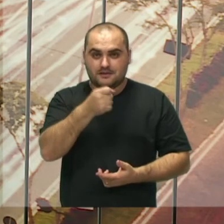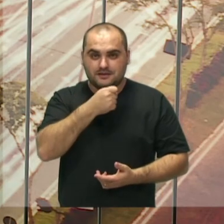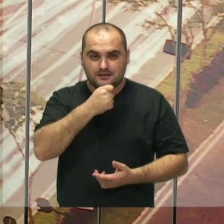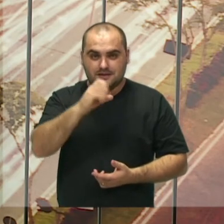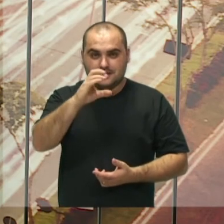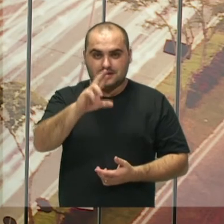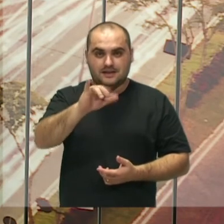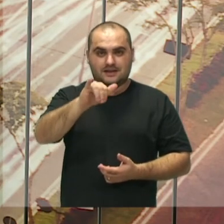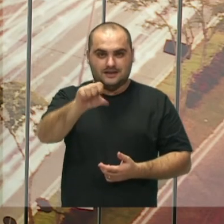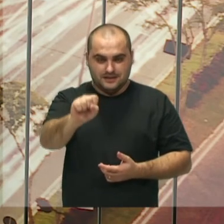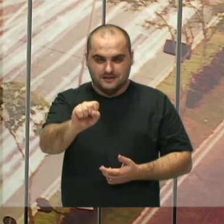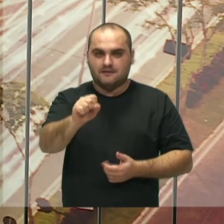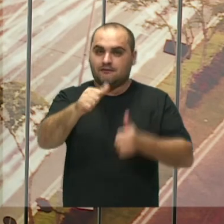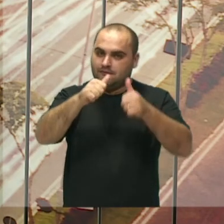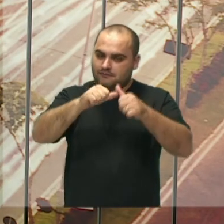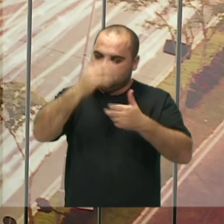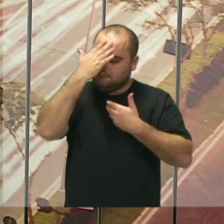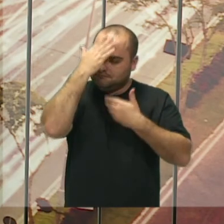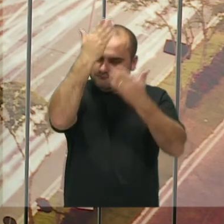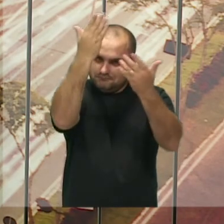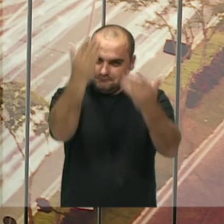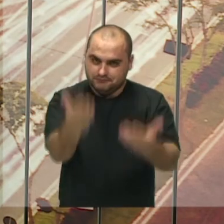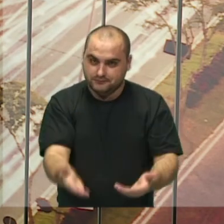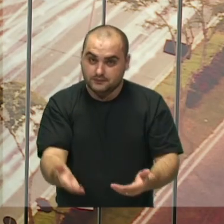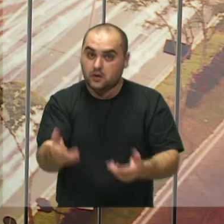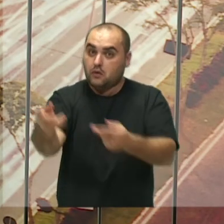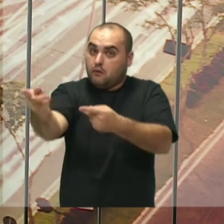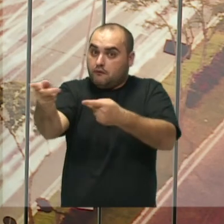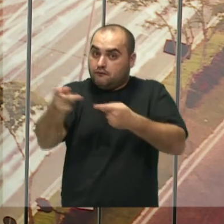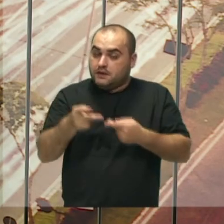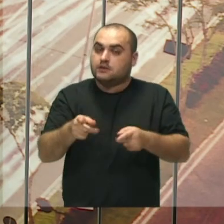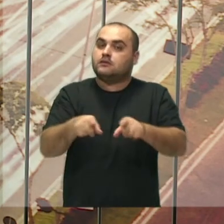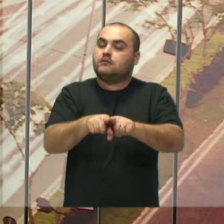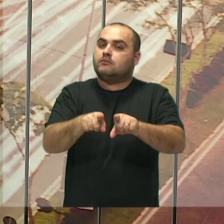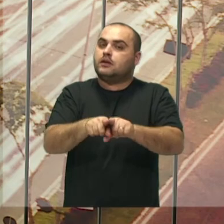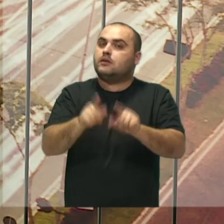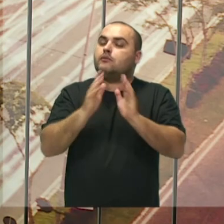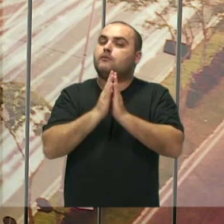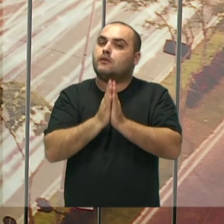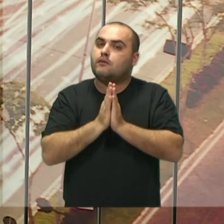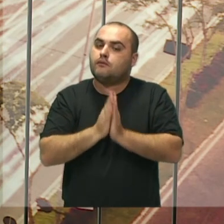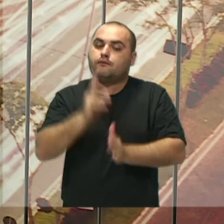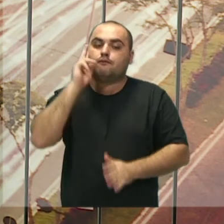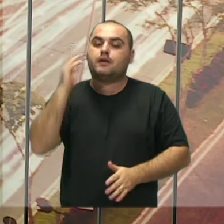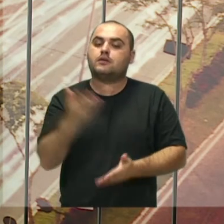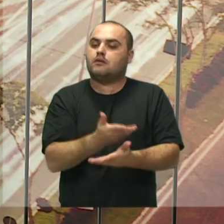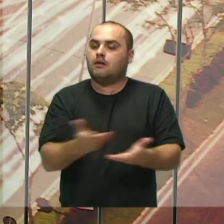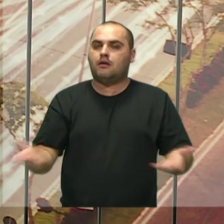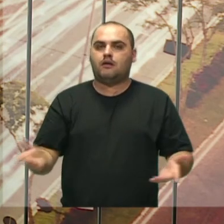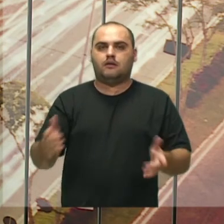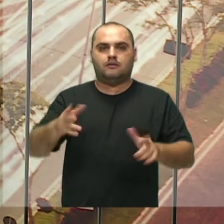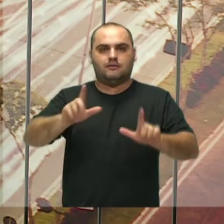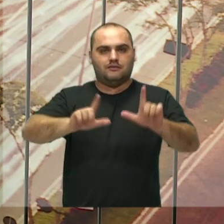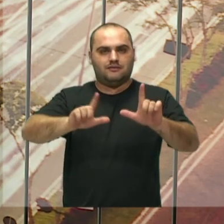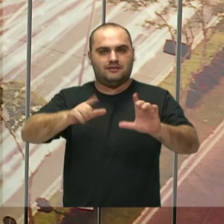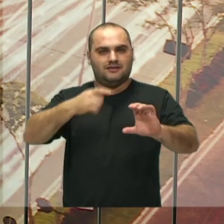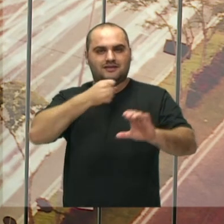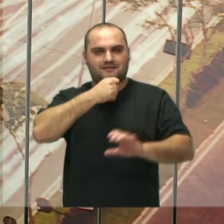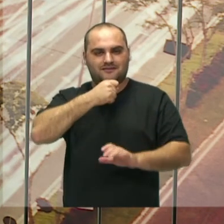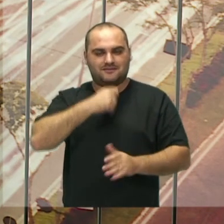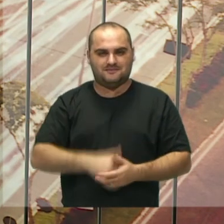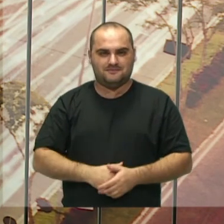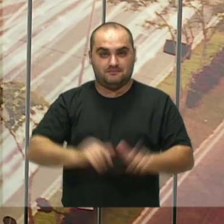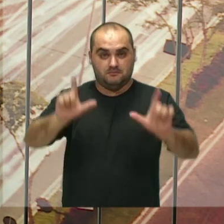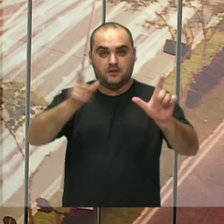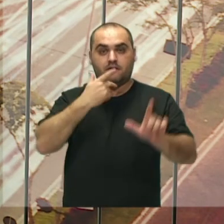Cris Stuart, também fica o nosso agradecimento e o convite para que você também acompanhe as demais entrevistas do Fala Vereador. O programa Fala